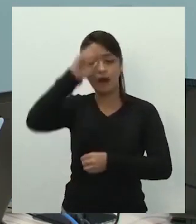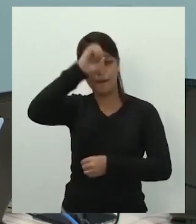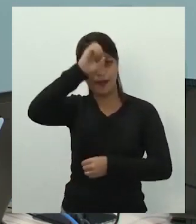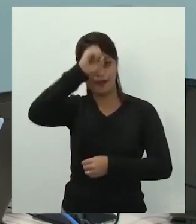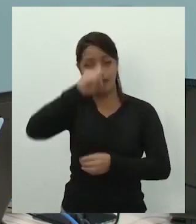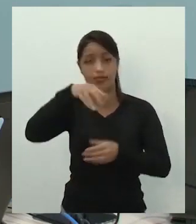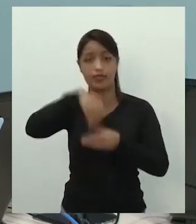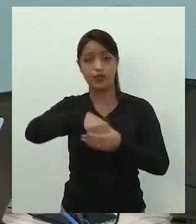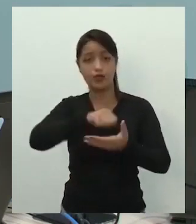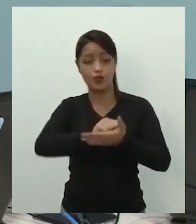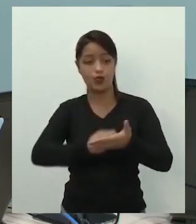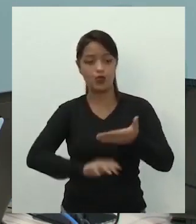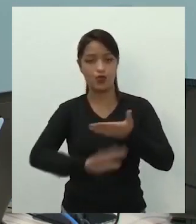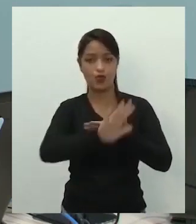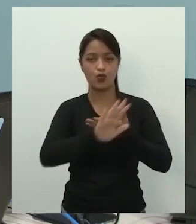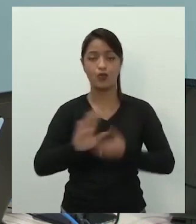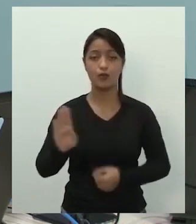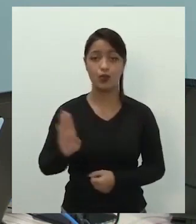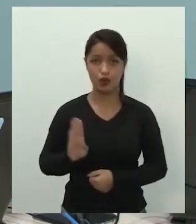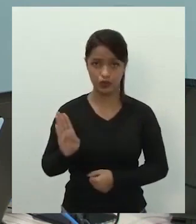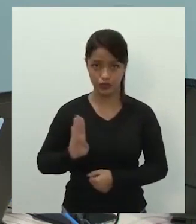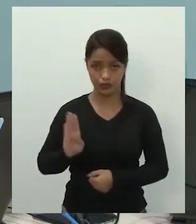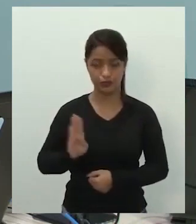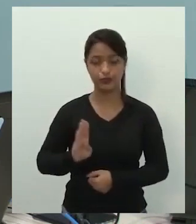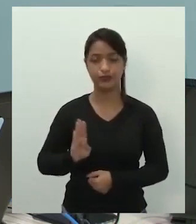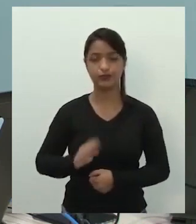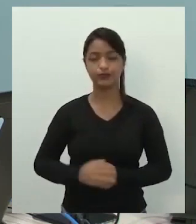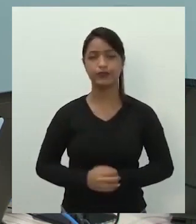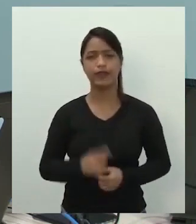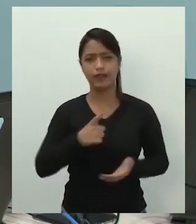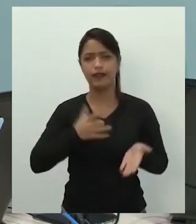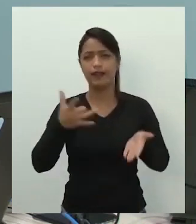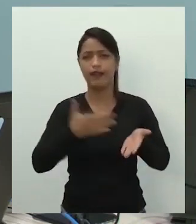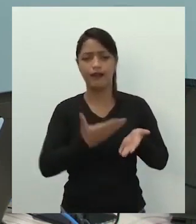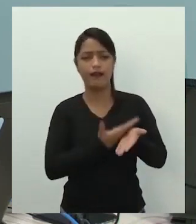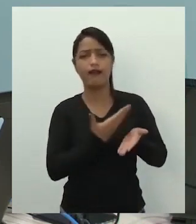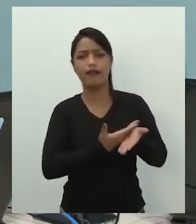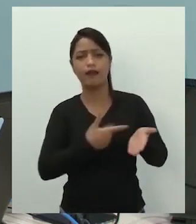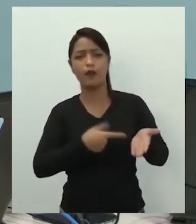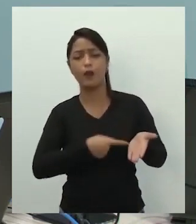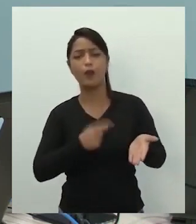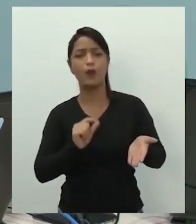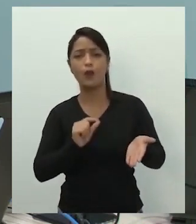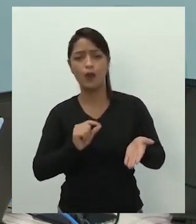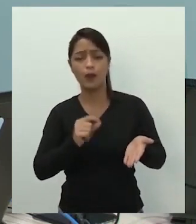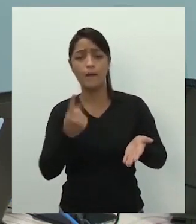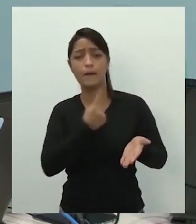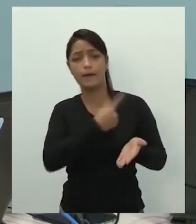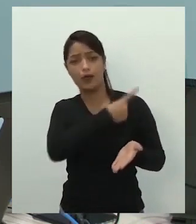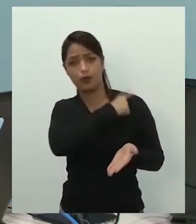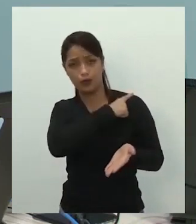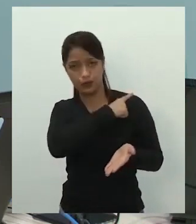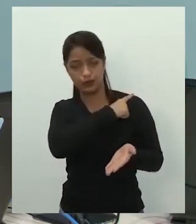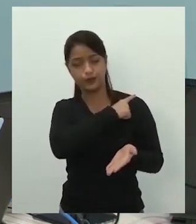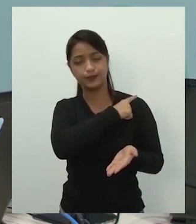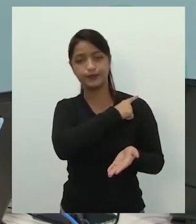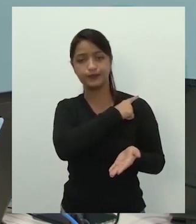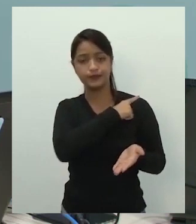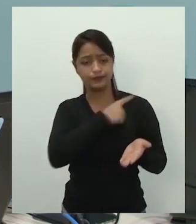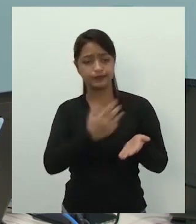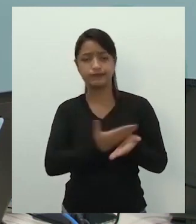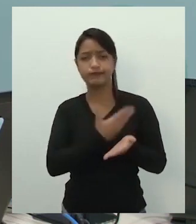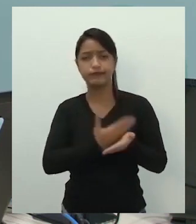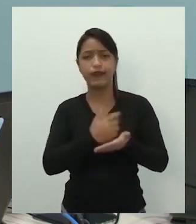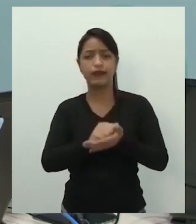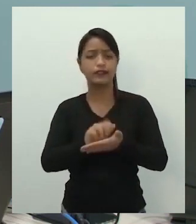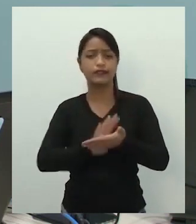curricular Biologia, que está no caderno da primeira série do ensino médio. A